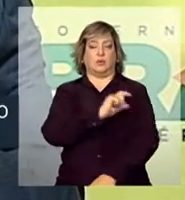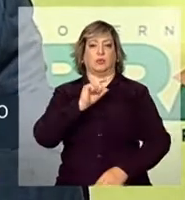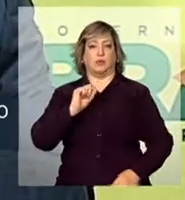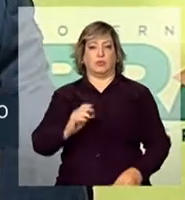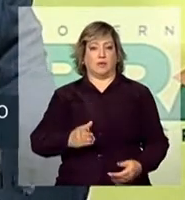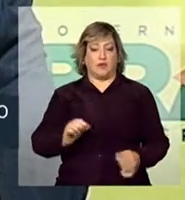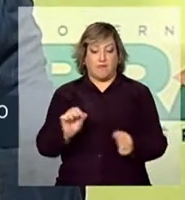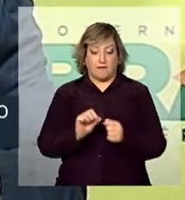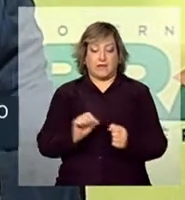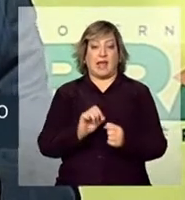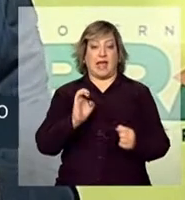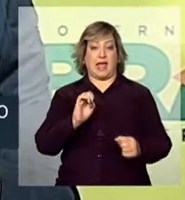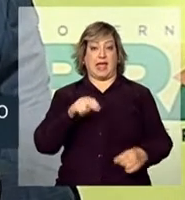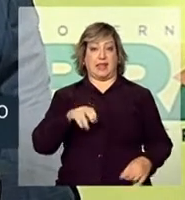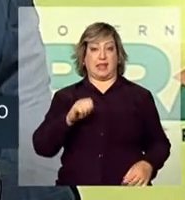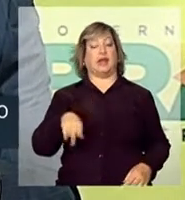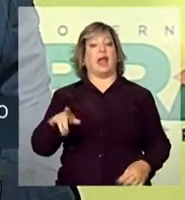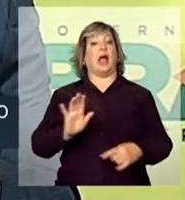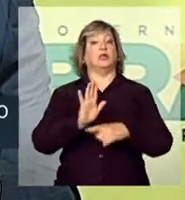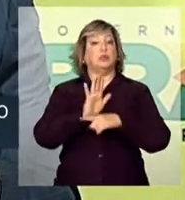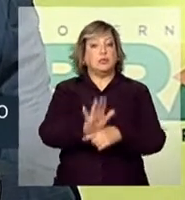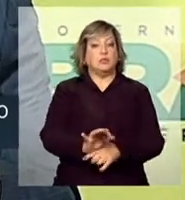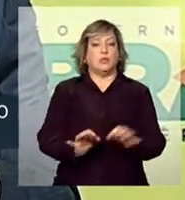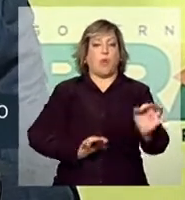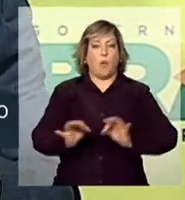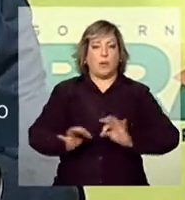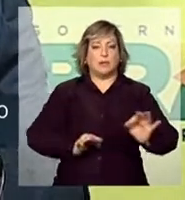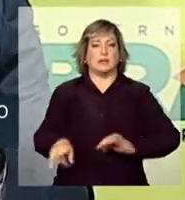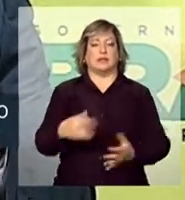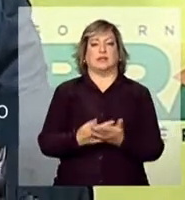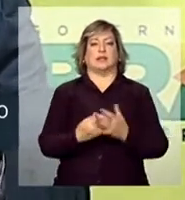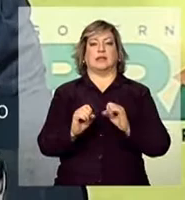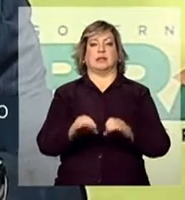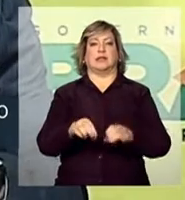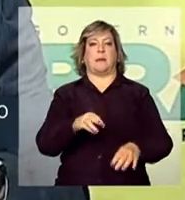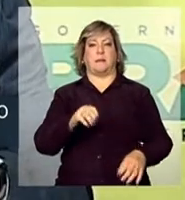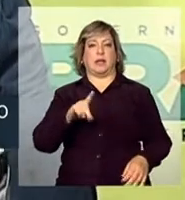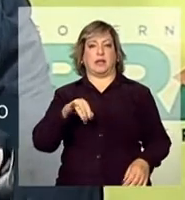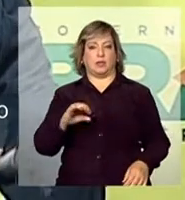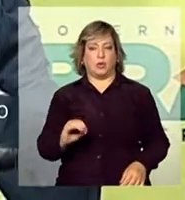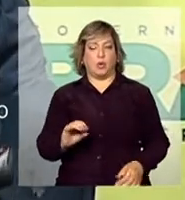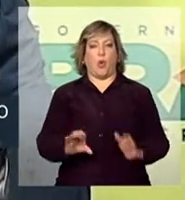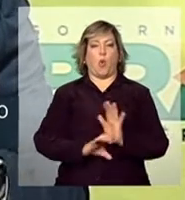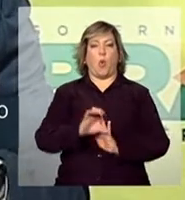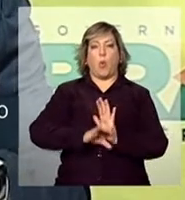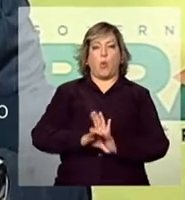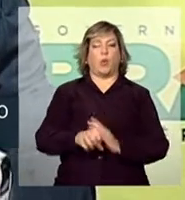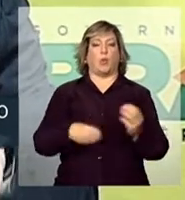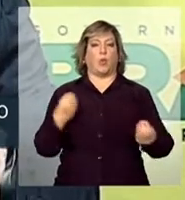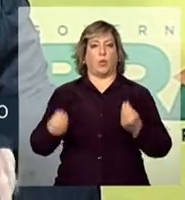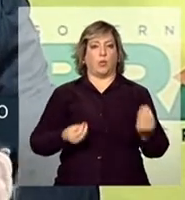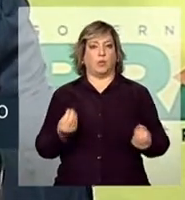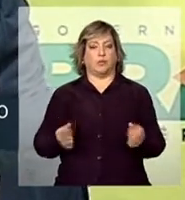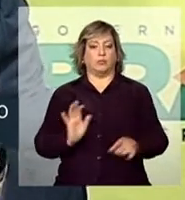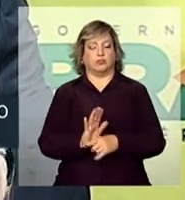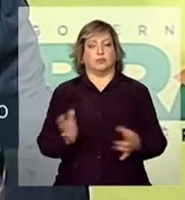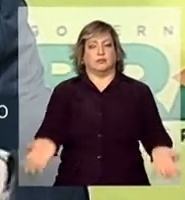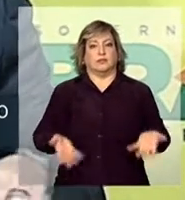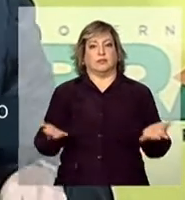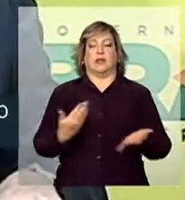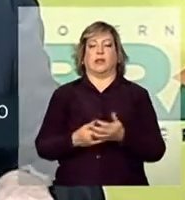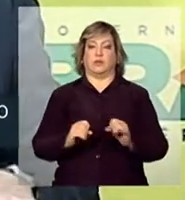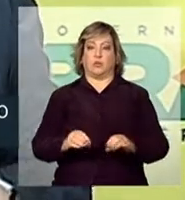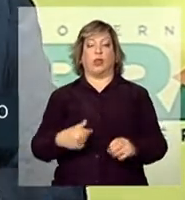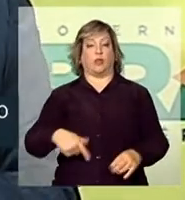direção o Enem ajudará no redesenho do ensino médio no redesenho curricular na motivação Educacional nós vamos